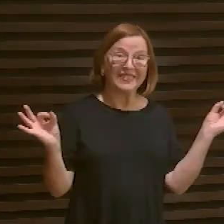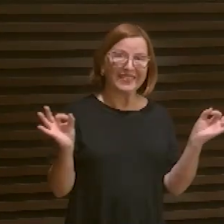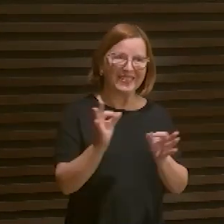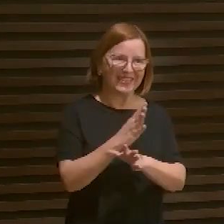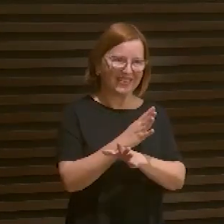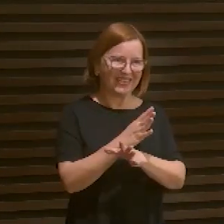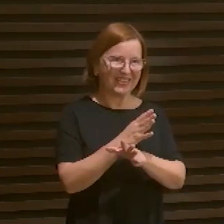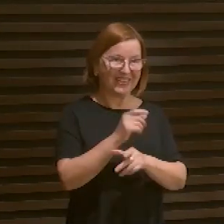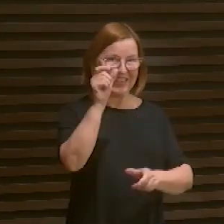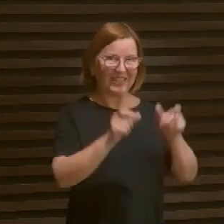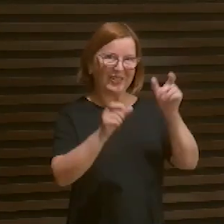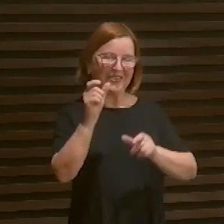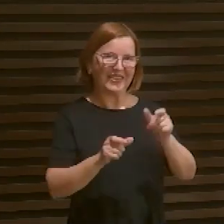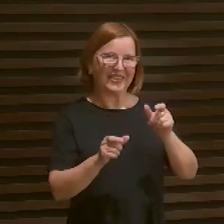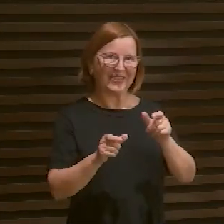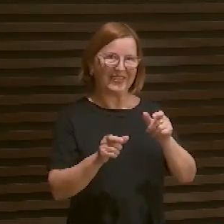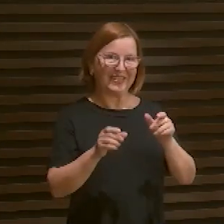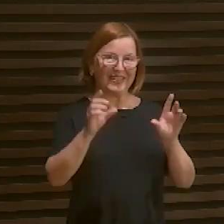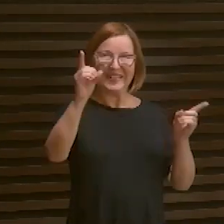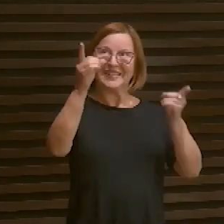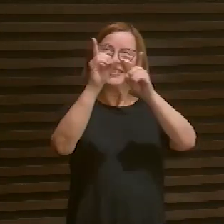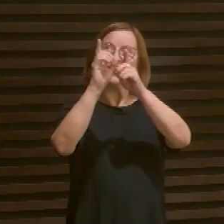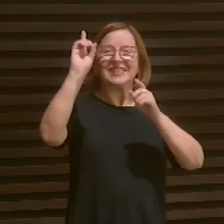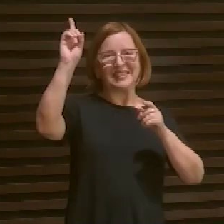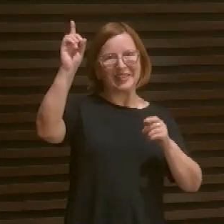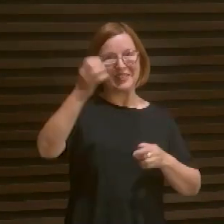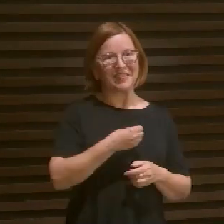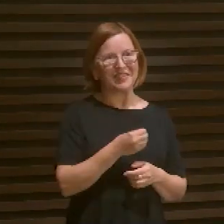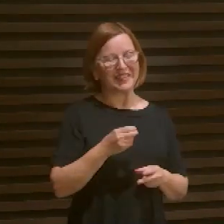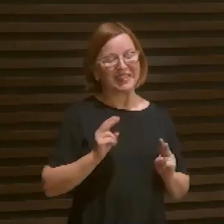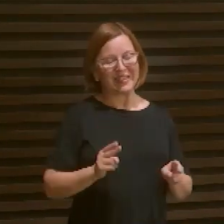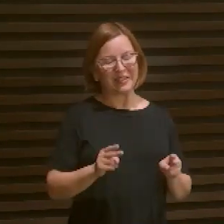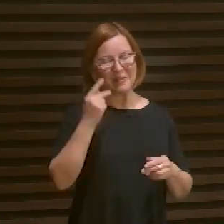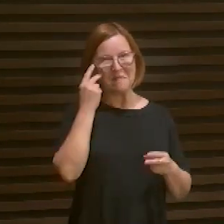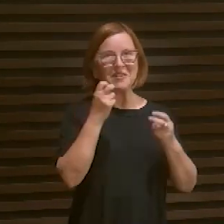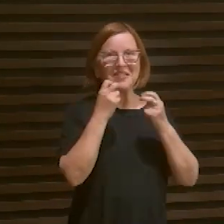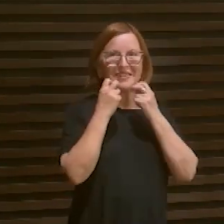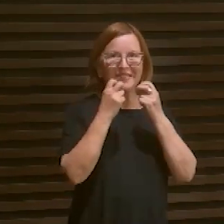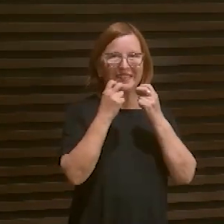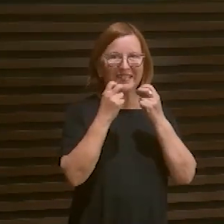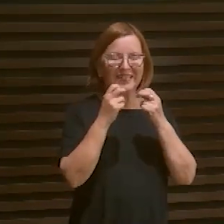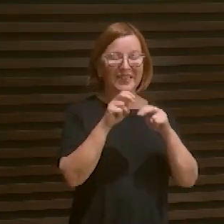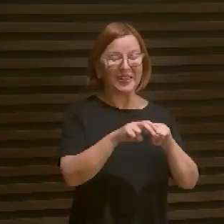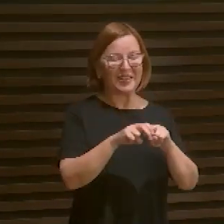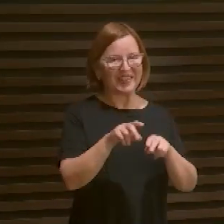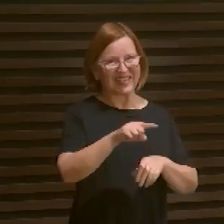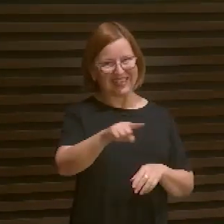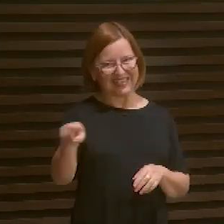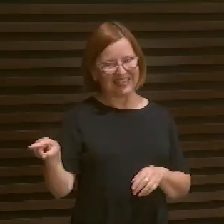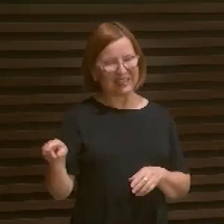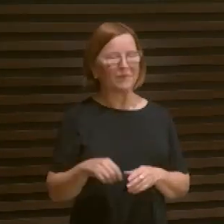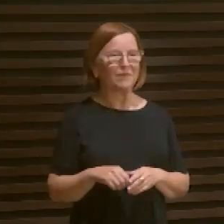totalmente aqueles que se chegam a Deus, vivendo sempre para interceder por eles. O